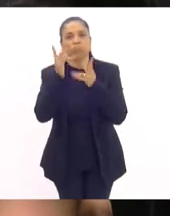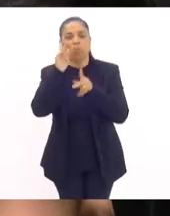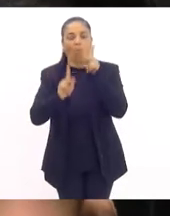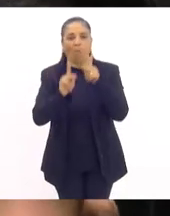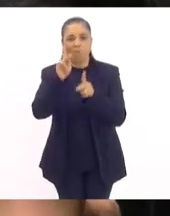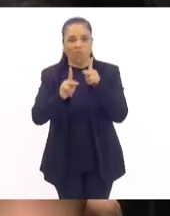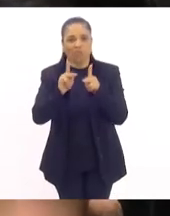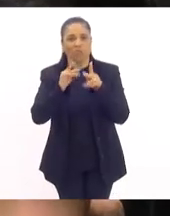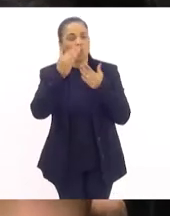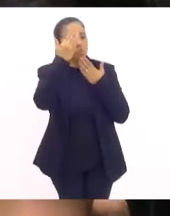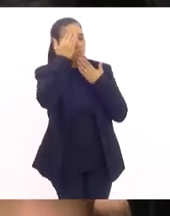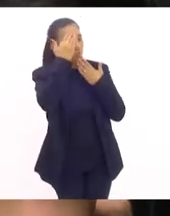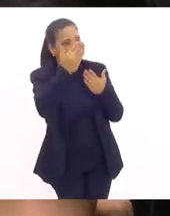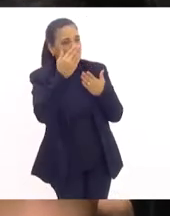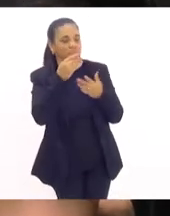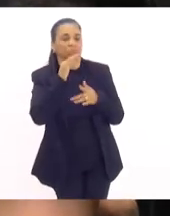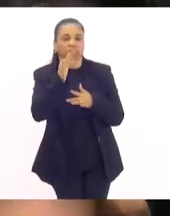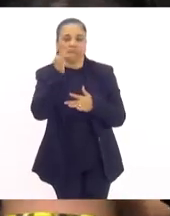próxima oportunidade.